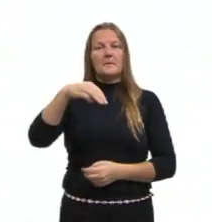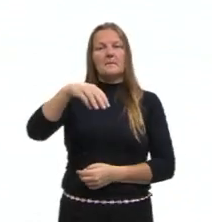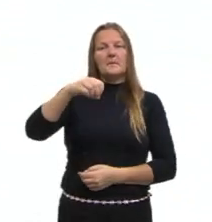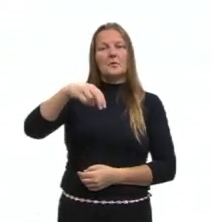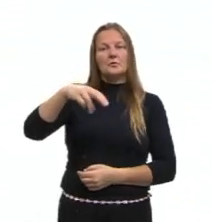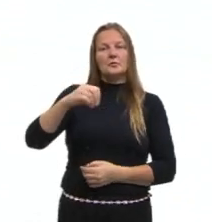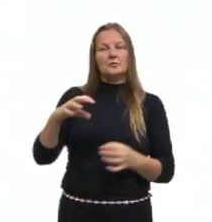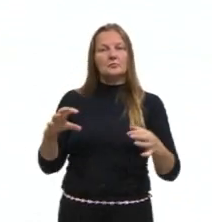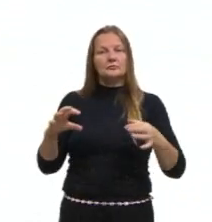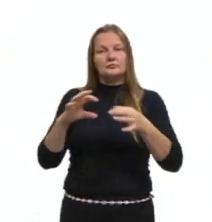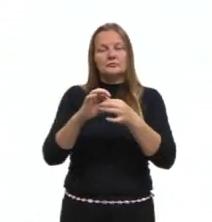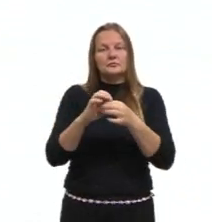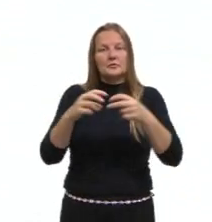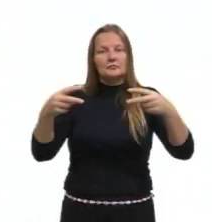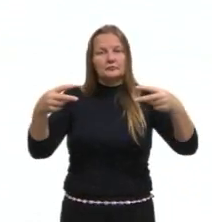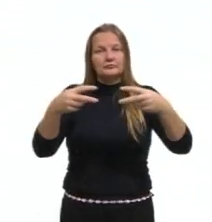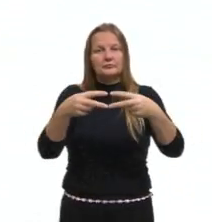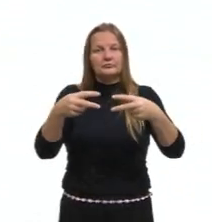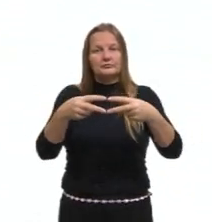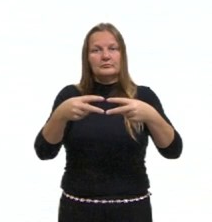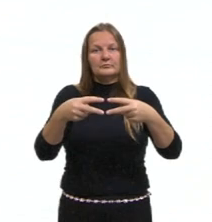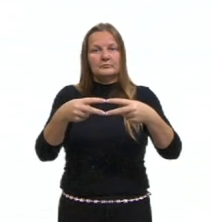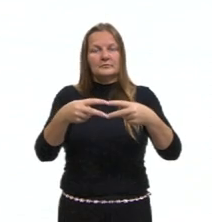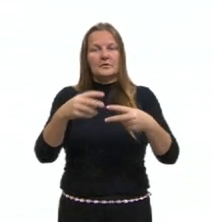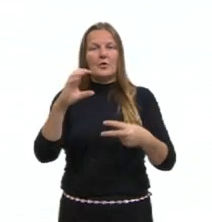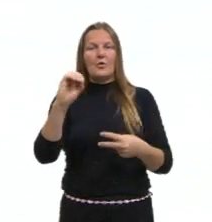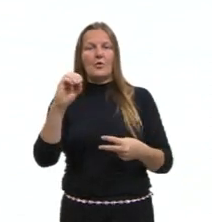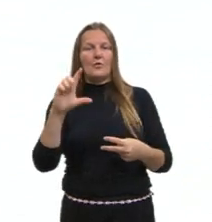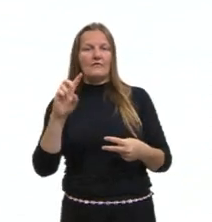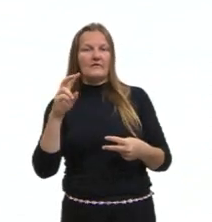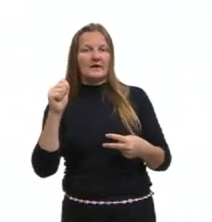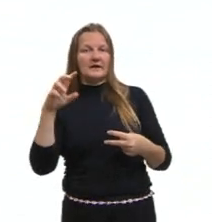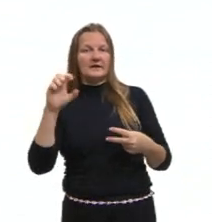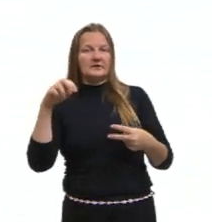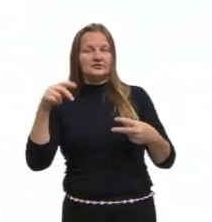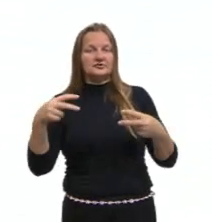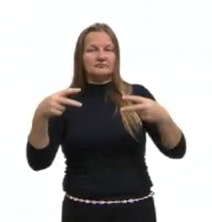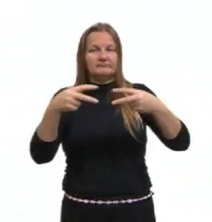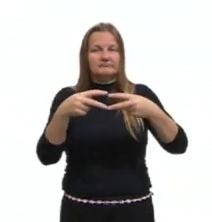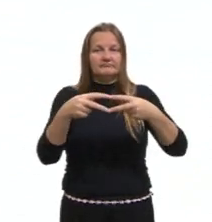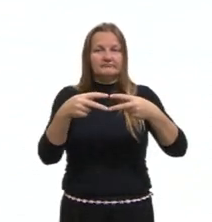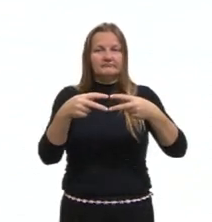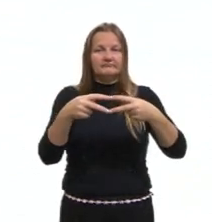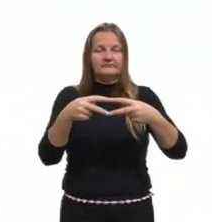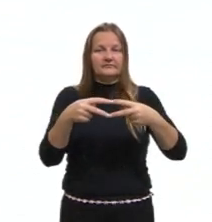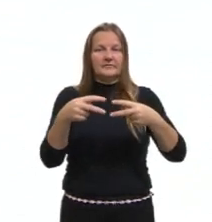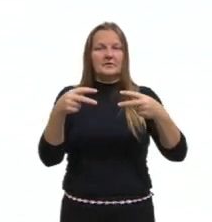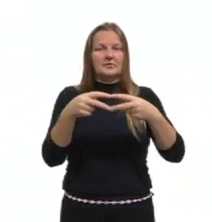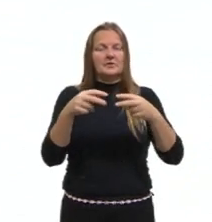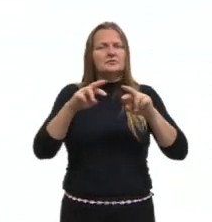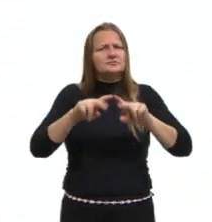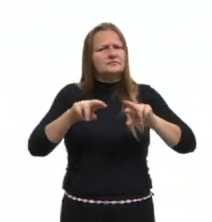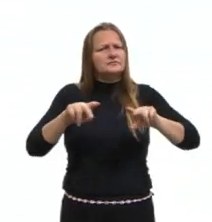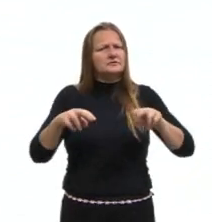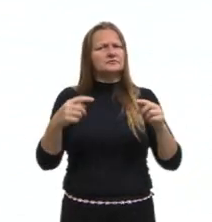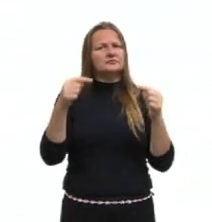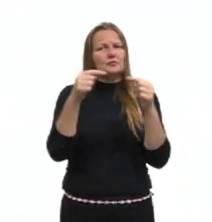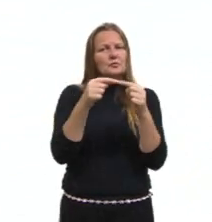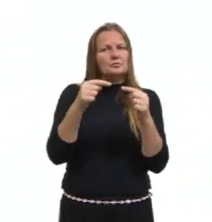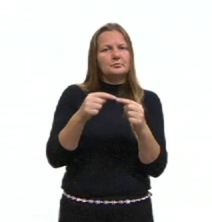ligam covalentemente através de ligações covalentes uns aos outros né combinando-se de formas diferentes